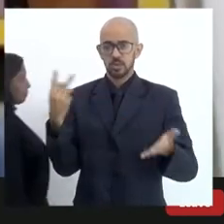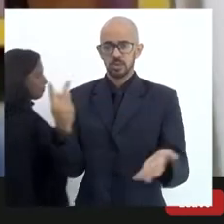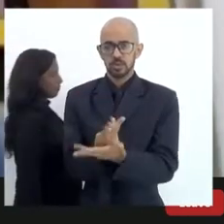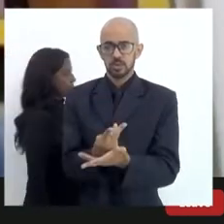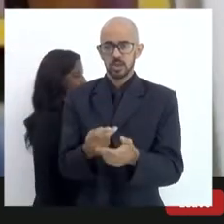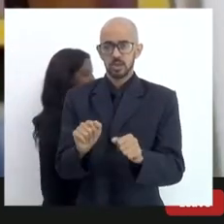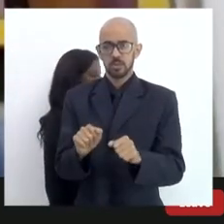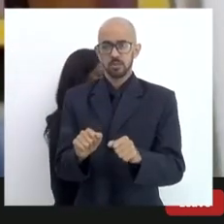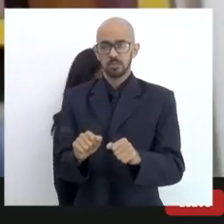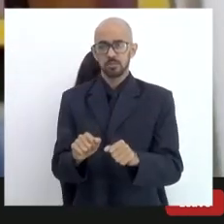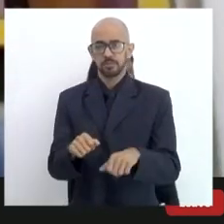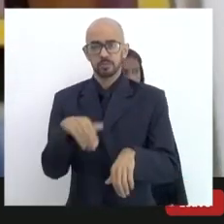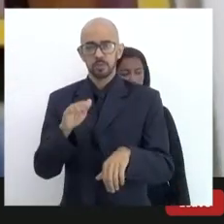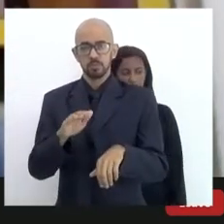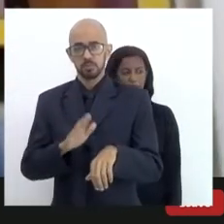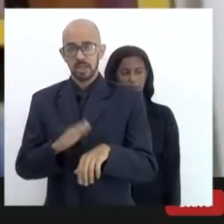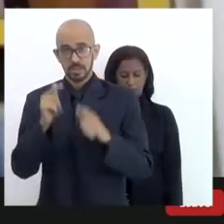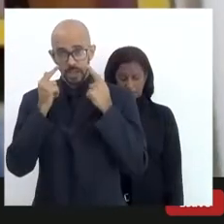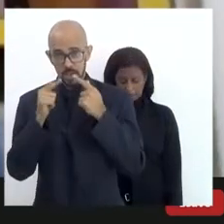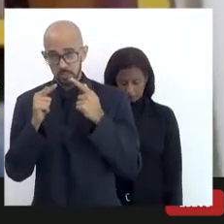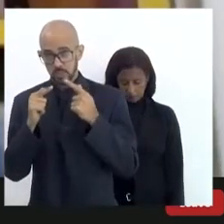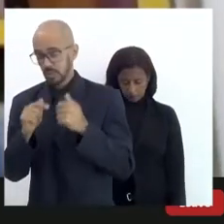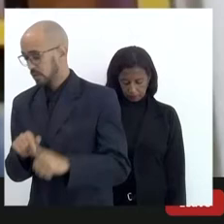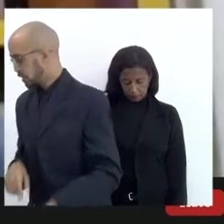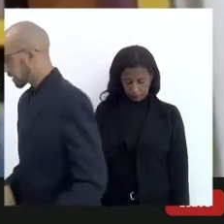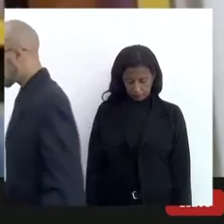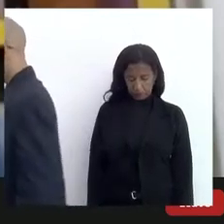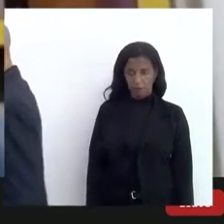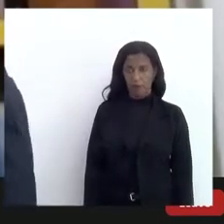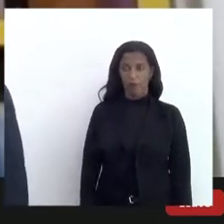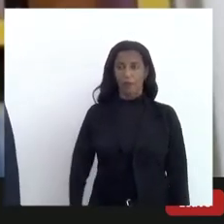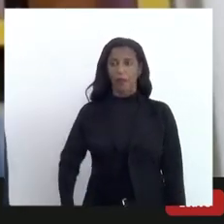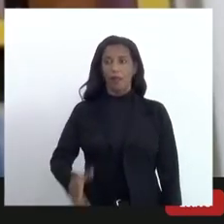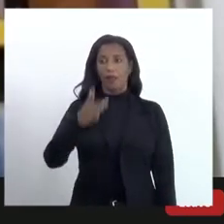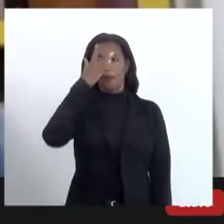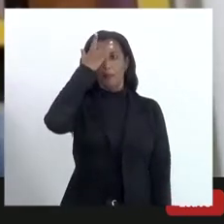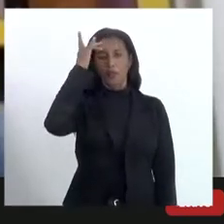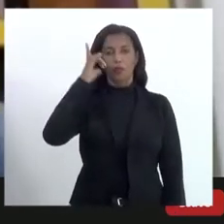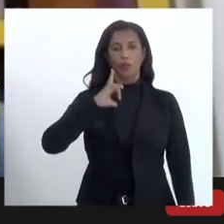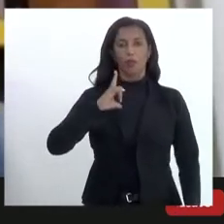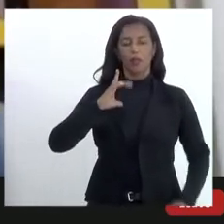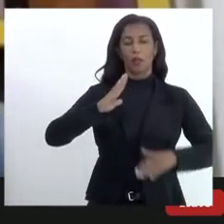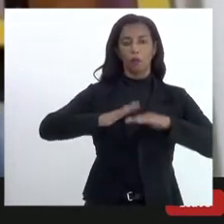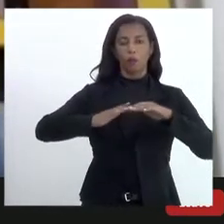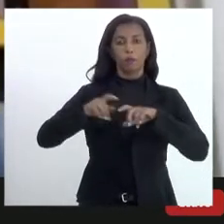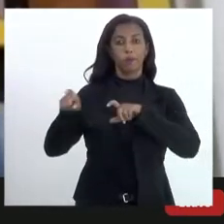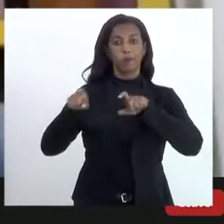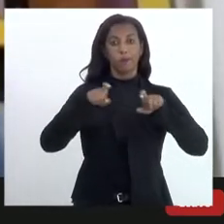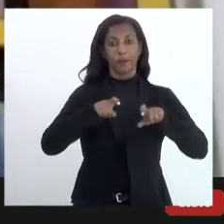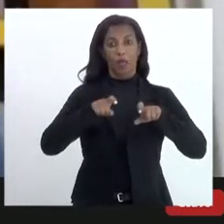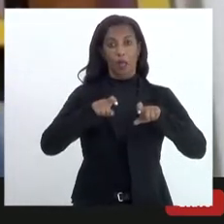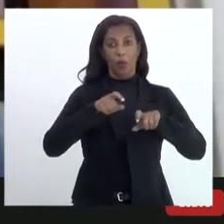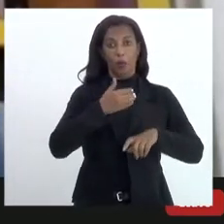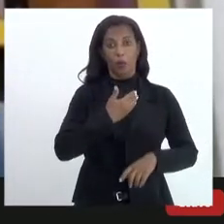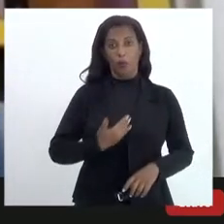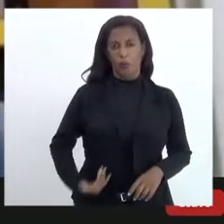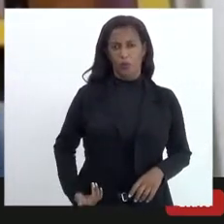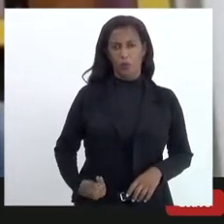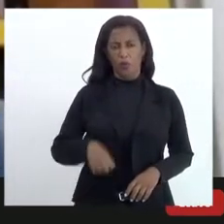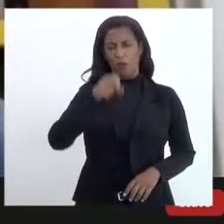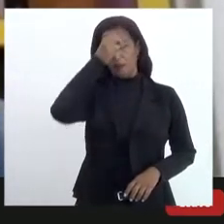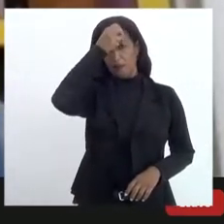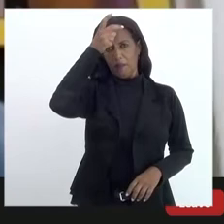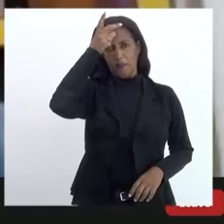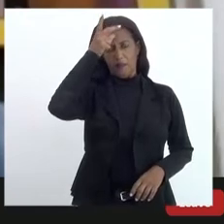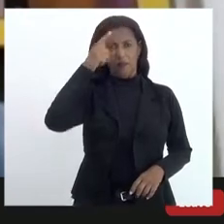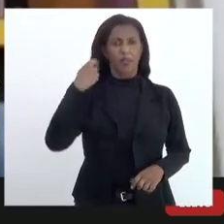mais agravante, exemplo, com relação àquele que tem cargo público, né? Não dá para um prefeito, seja de que cidade for, fazer